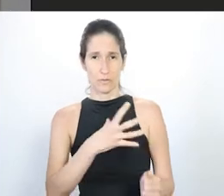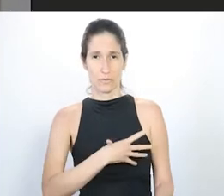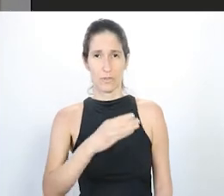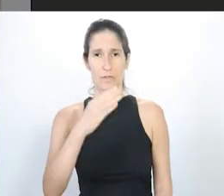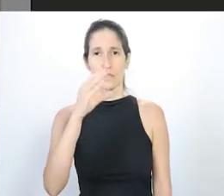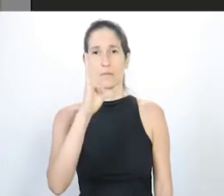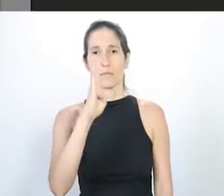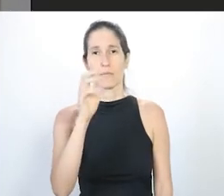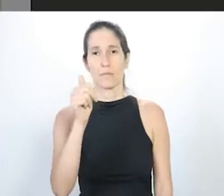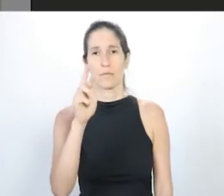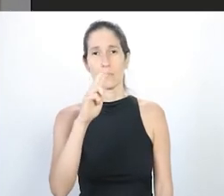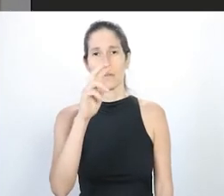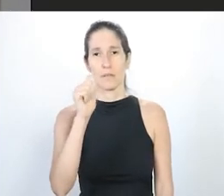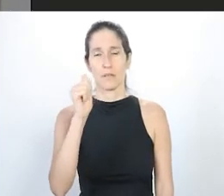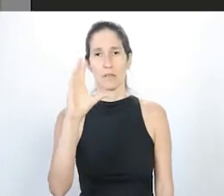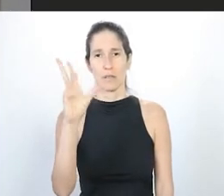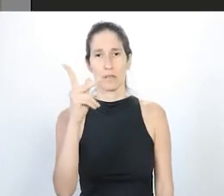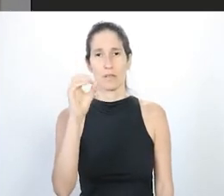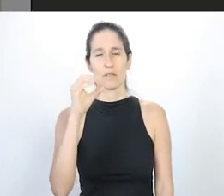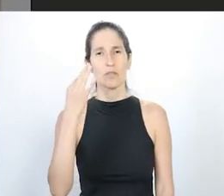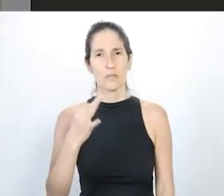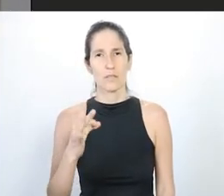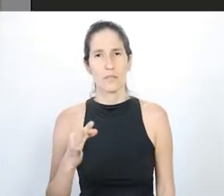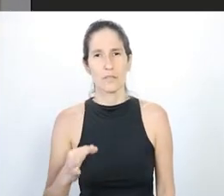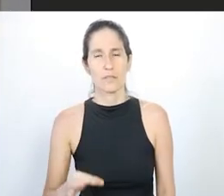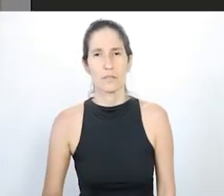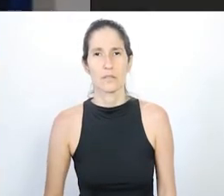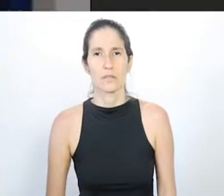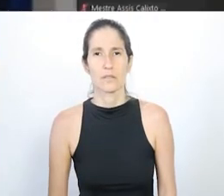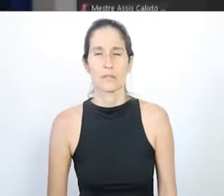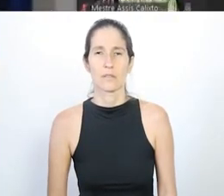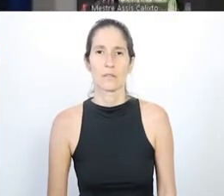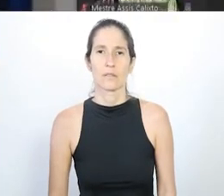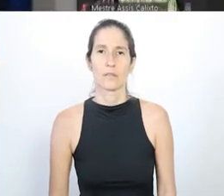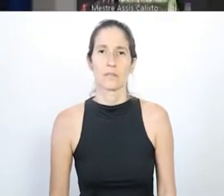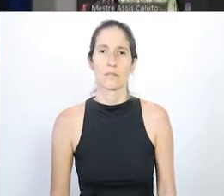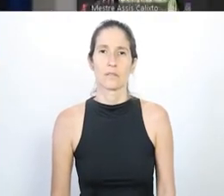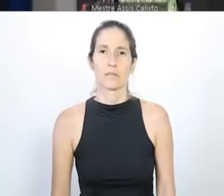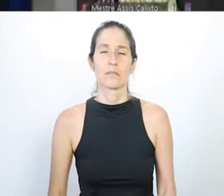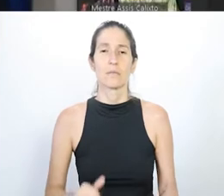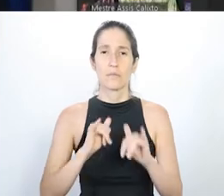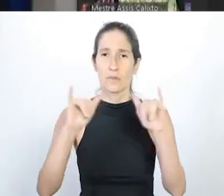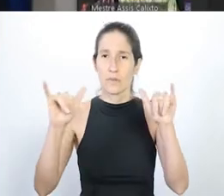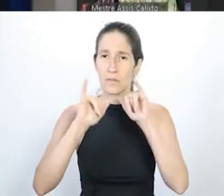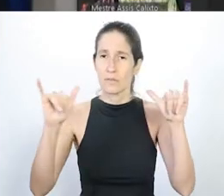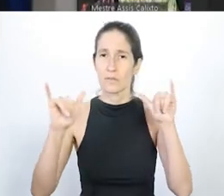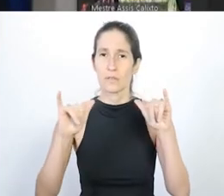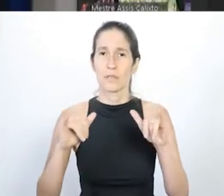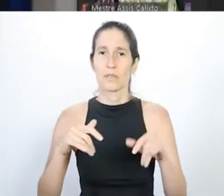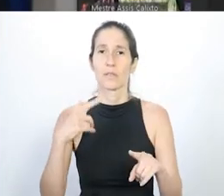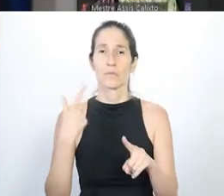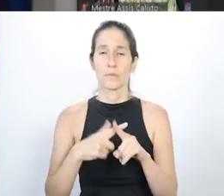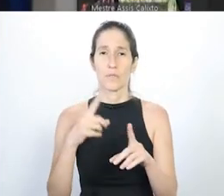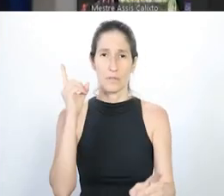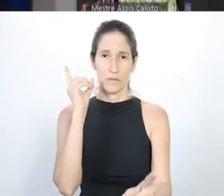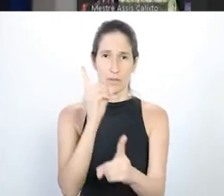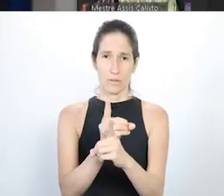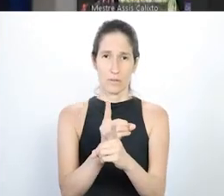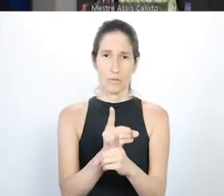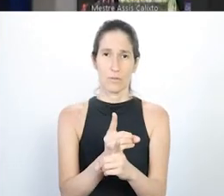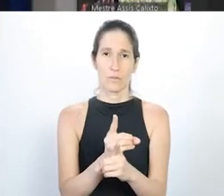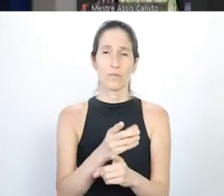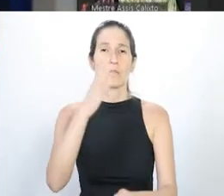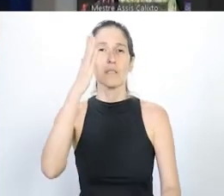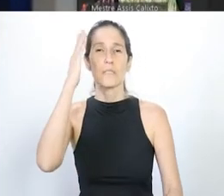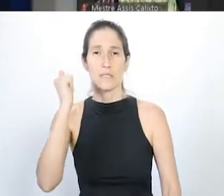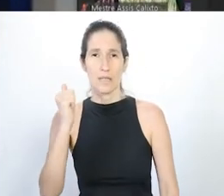isso. Olha aí, vamos aproveitar para a gente anunciar, porque é o seguinte, o encontro, quem já presenciou esse encontro sabe que é uma